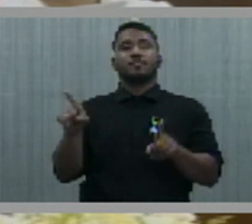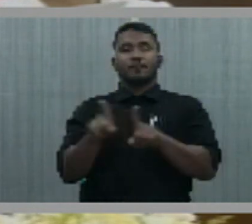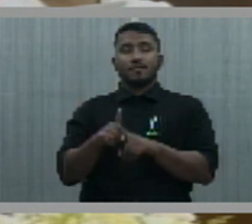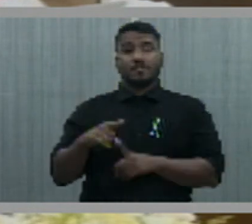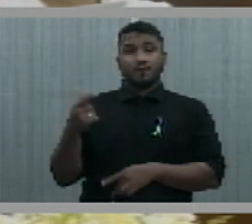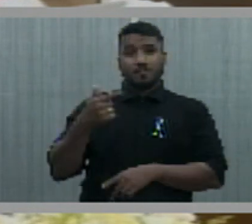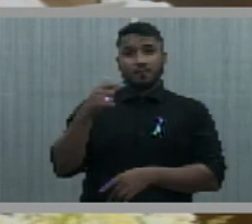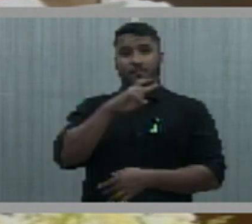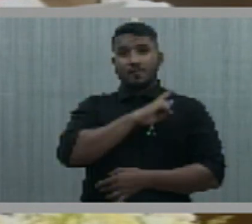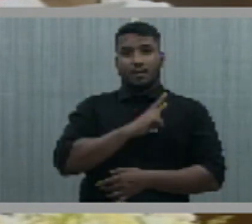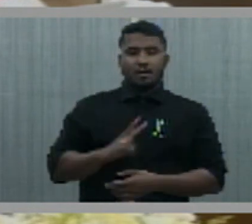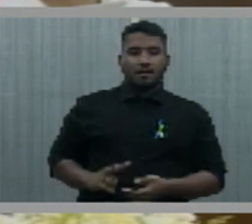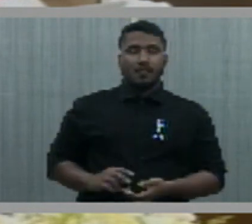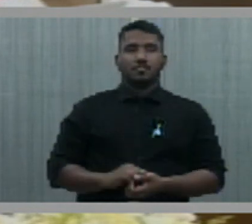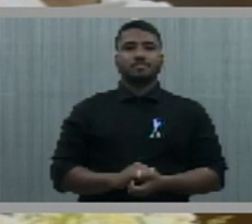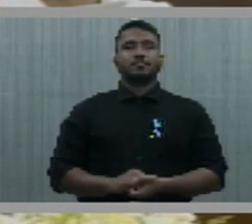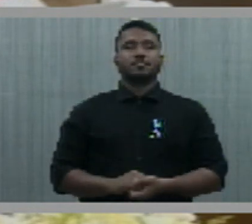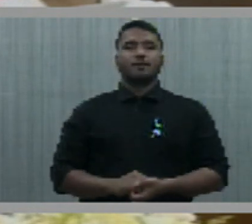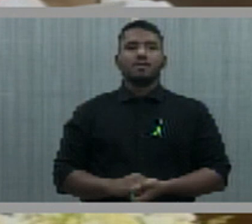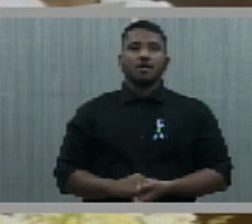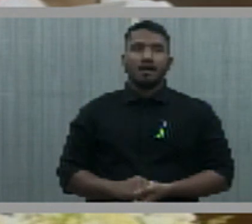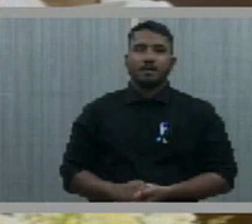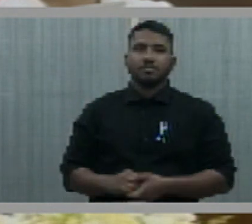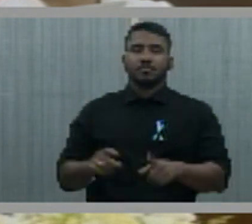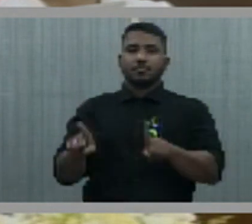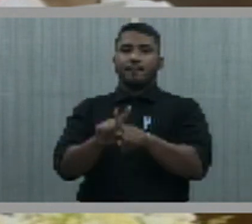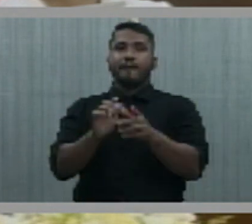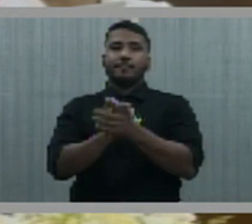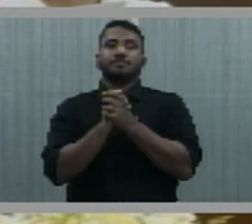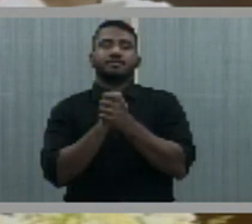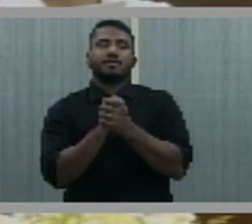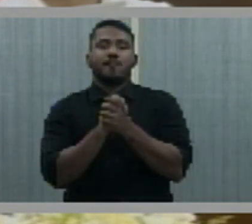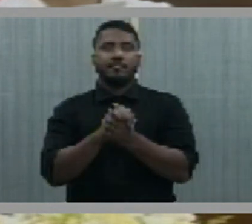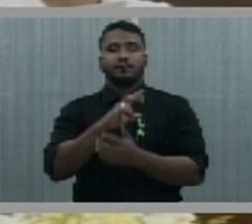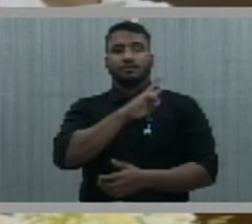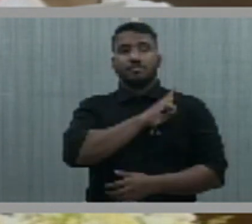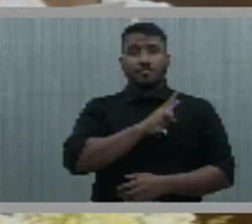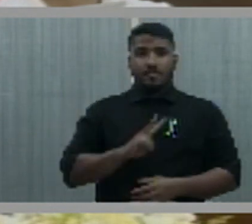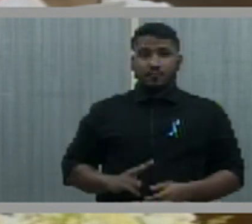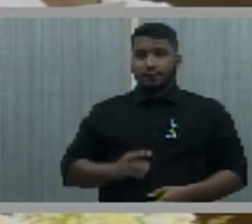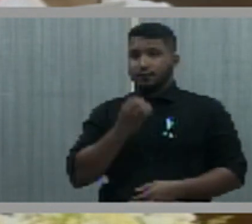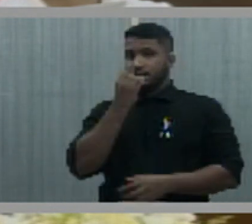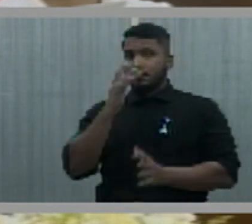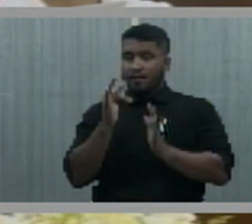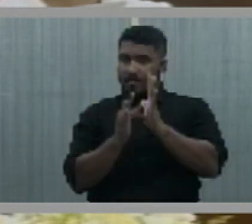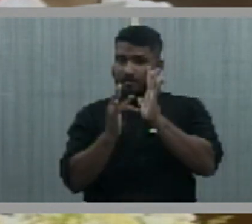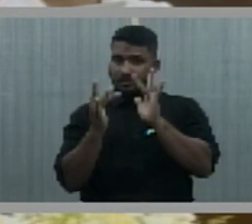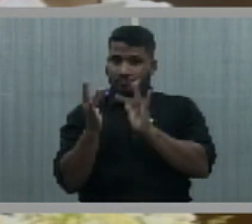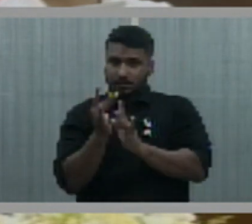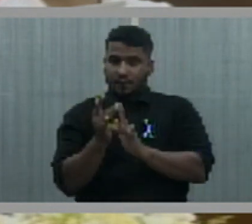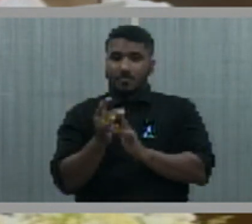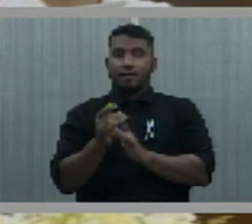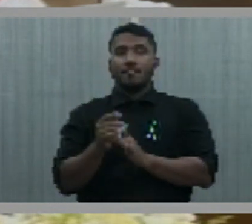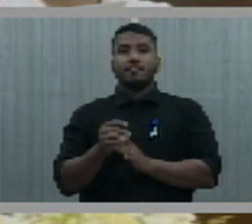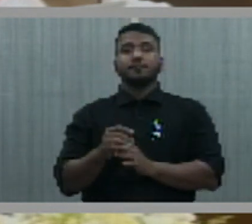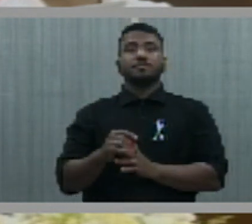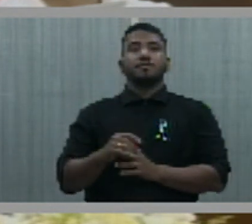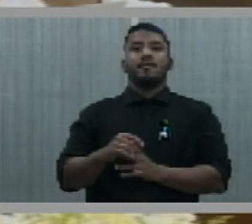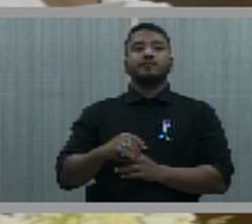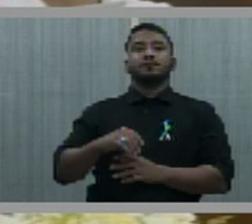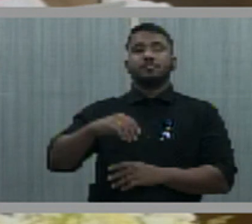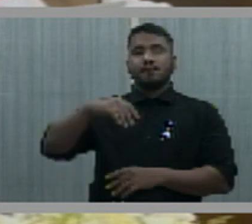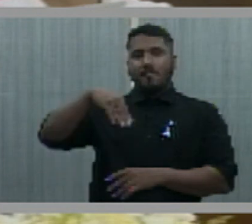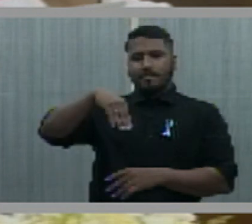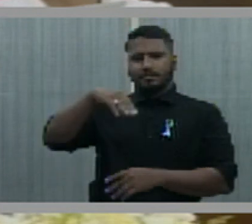vereadora. O senhor, cumprimentar o senhor, vereador de Bom Jesus, Januário